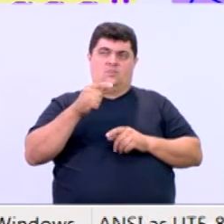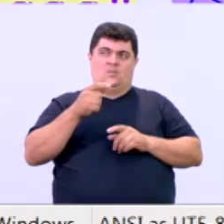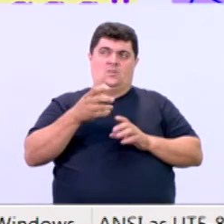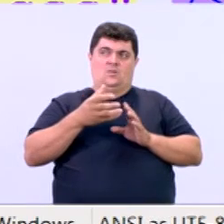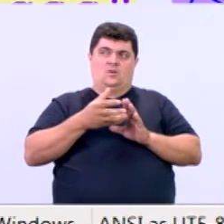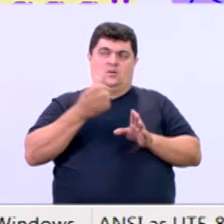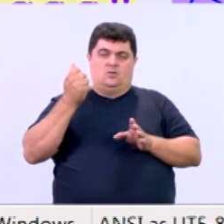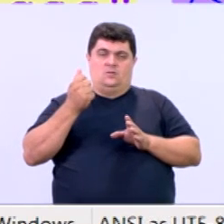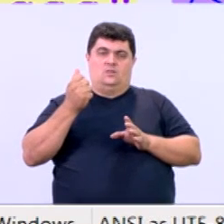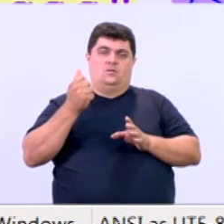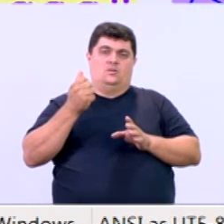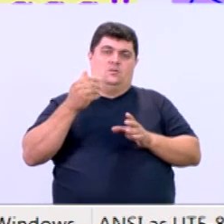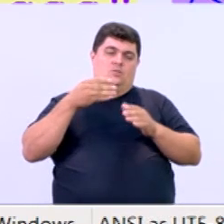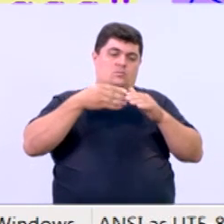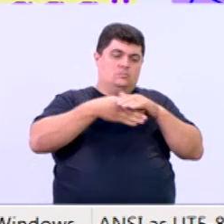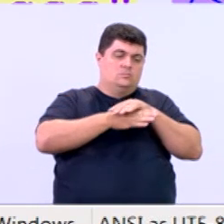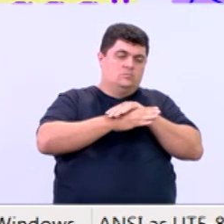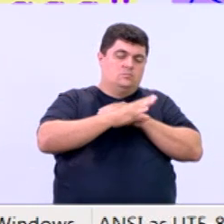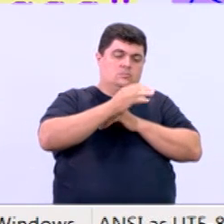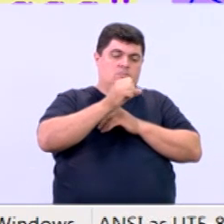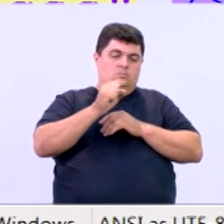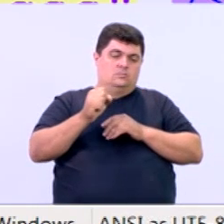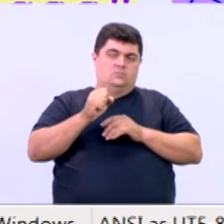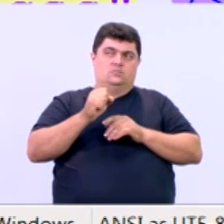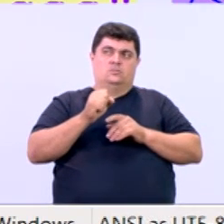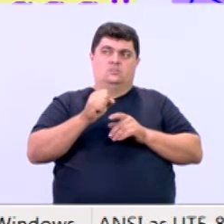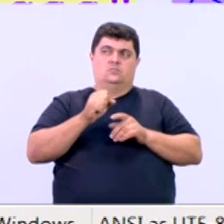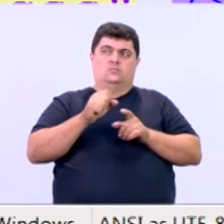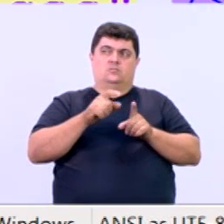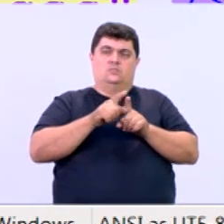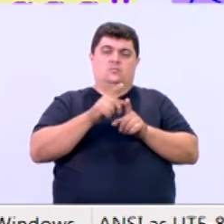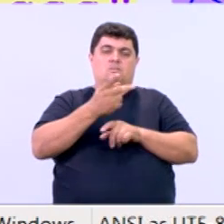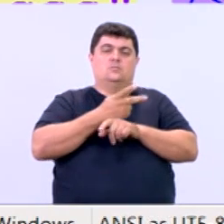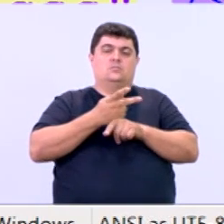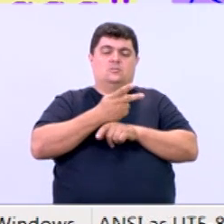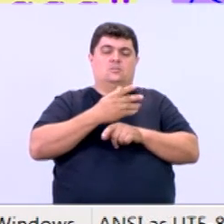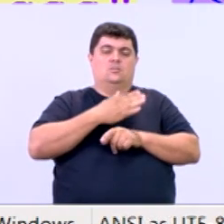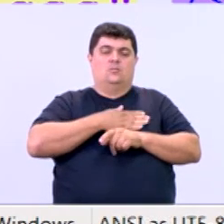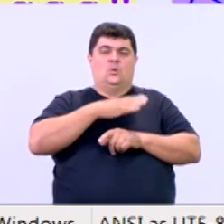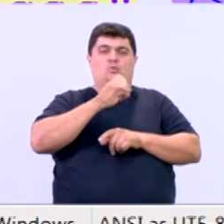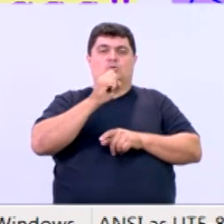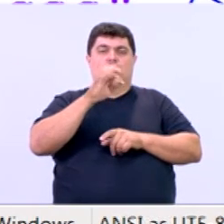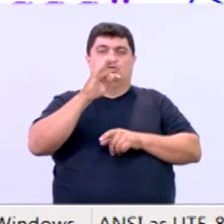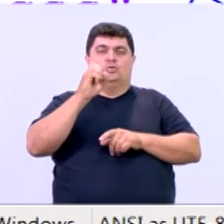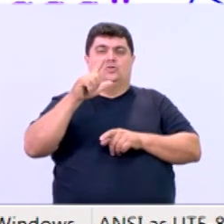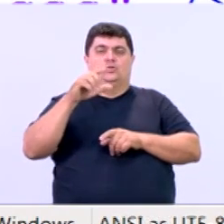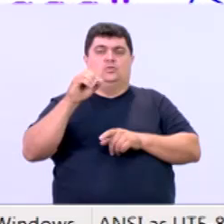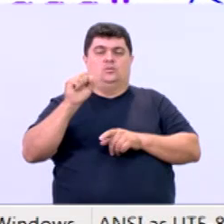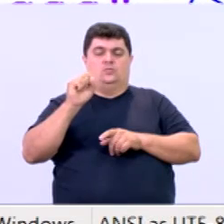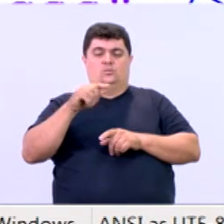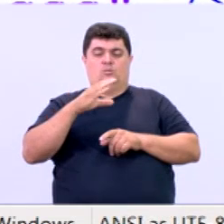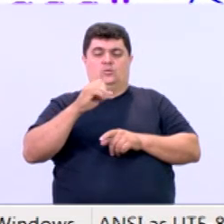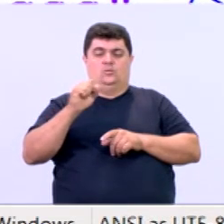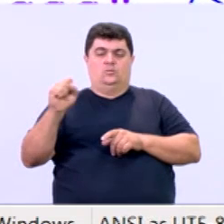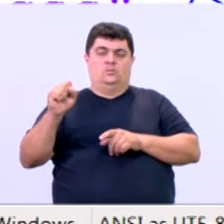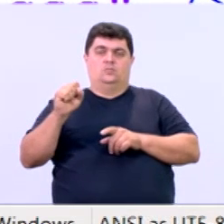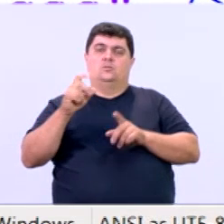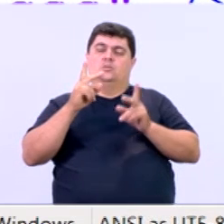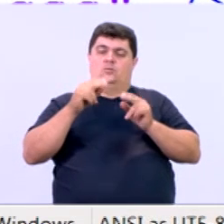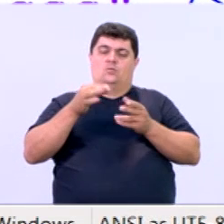que eu tô, entrar na pasta CSS e achar o arquivo meus estilos. A mesma coisa